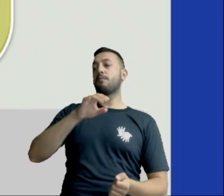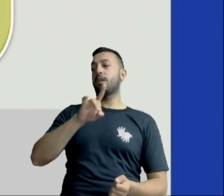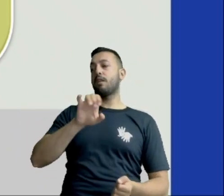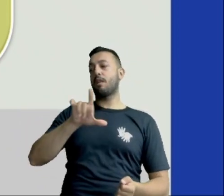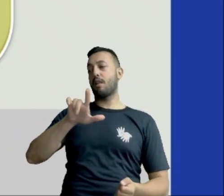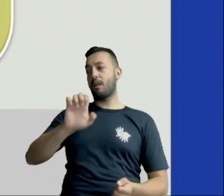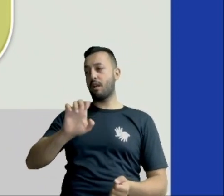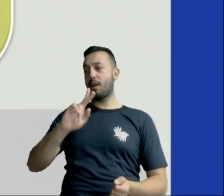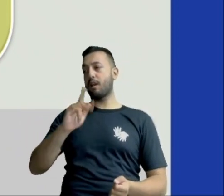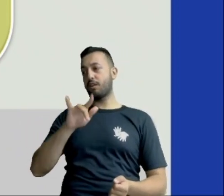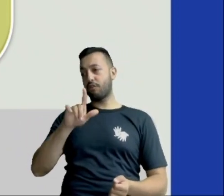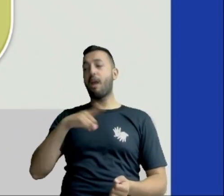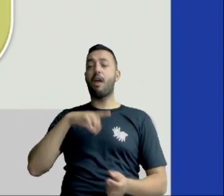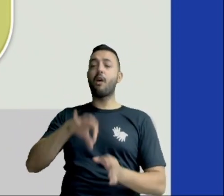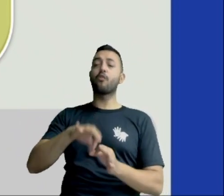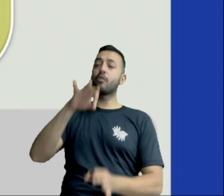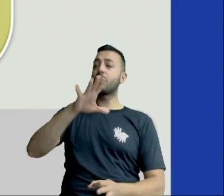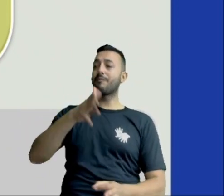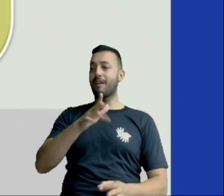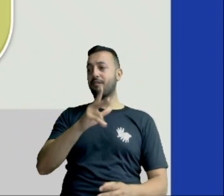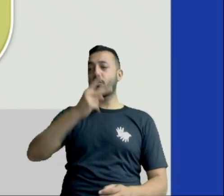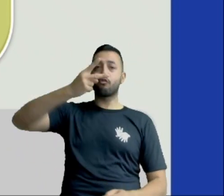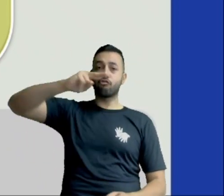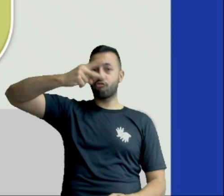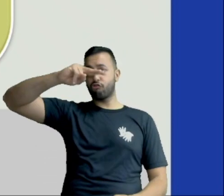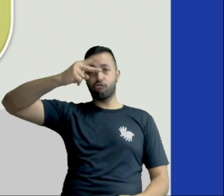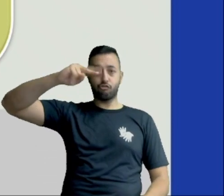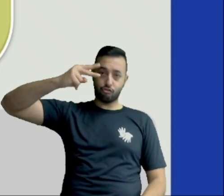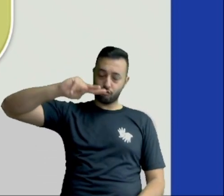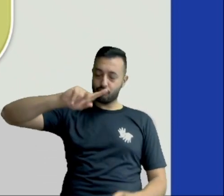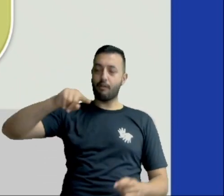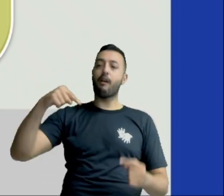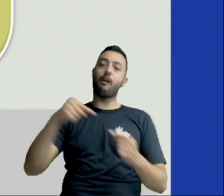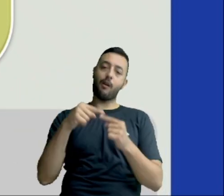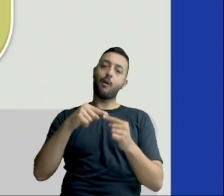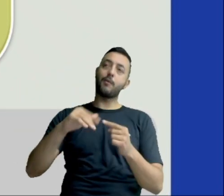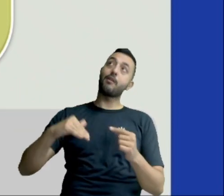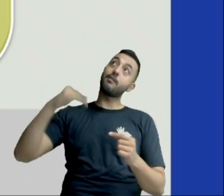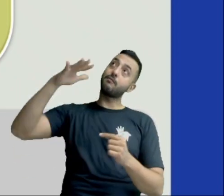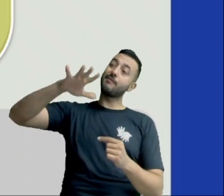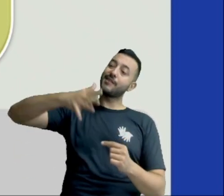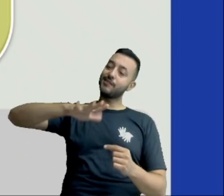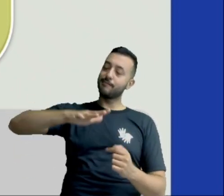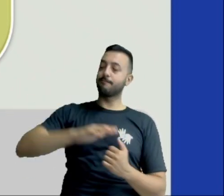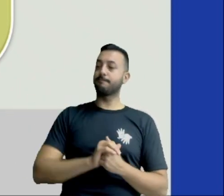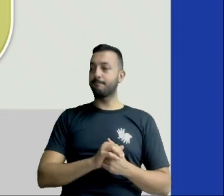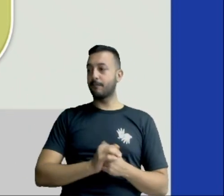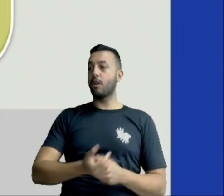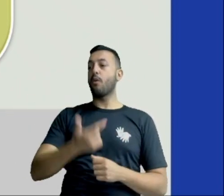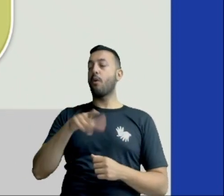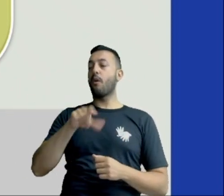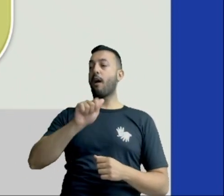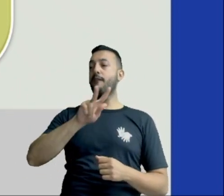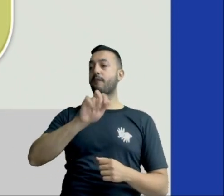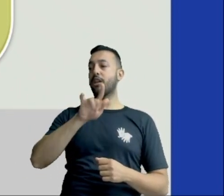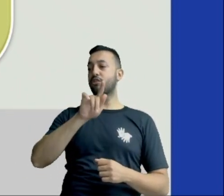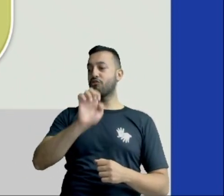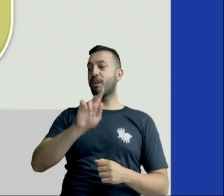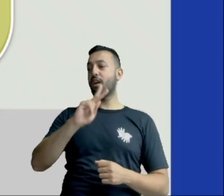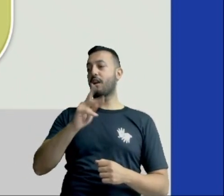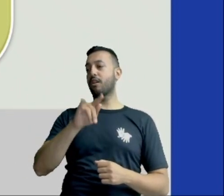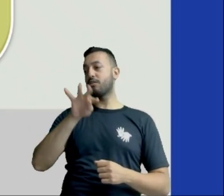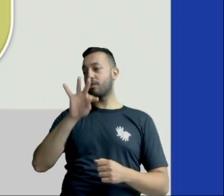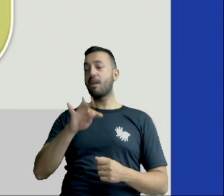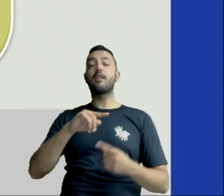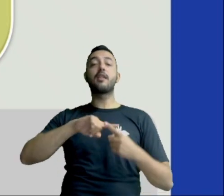height, também com relação à altura média. Então, esses dois aí falam também. Average height, também sobre a altura média. Então,